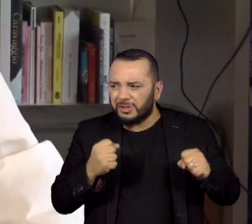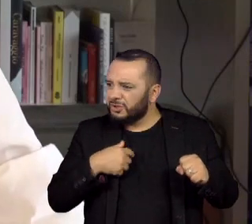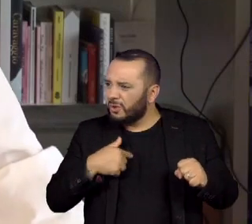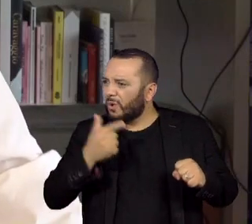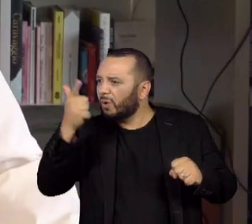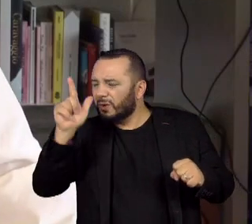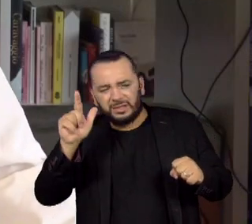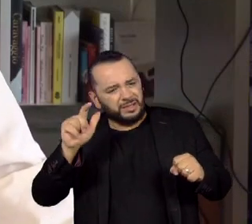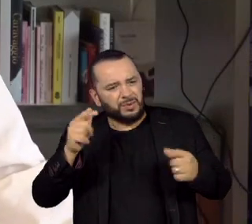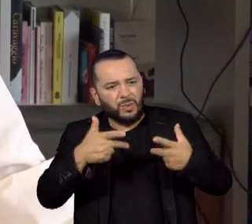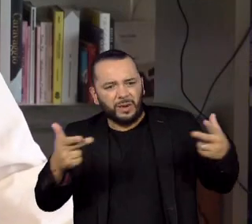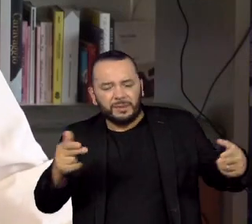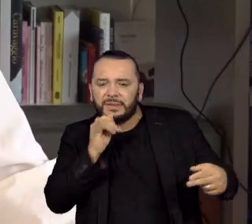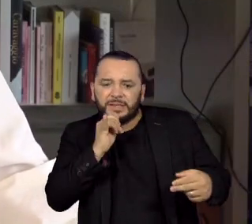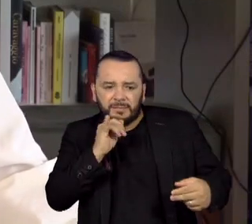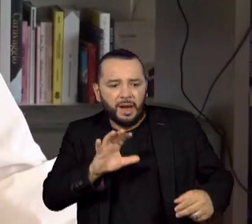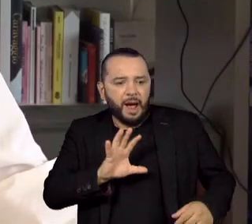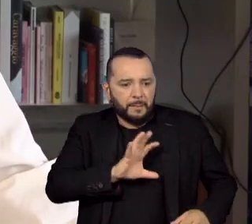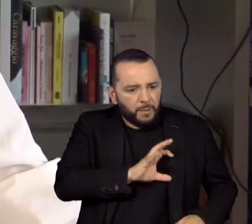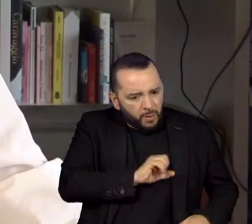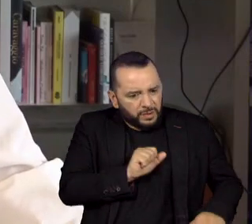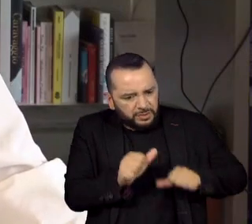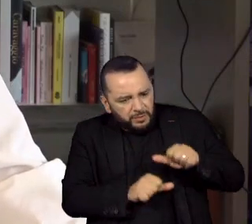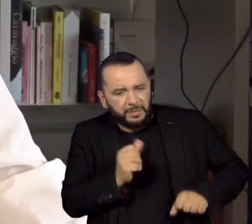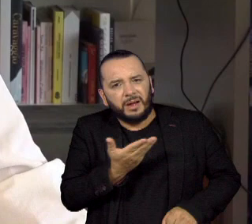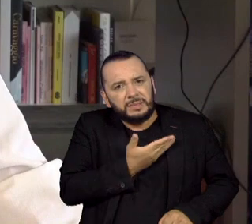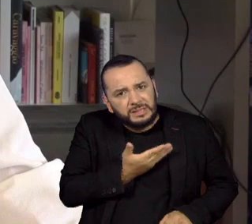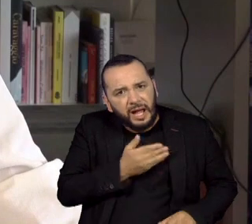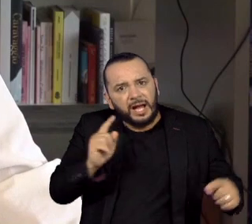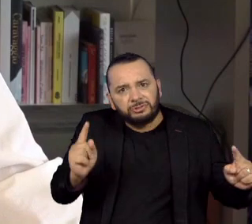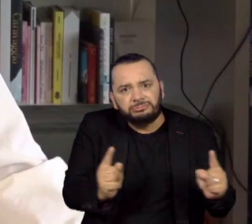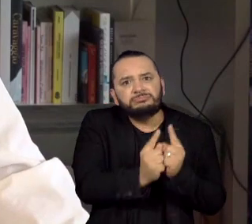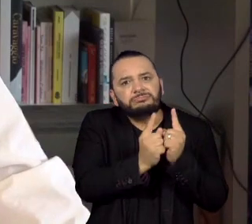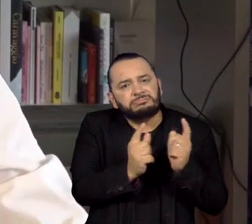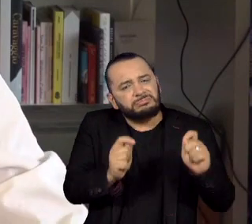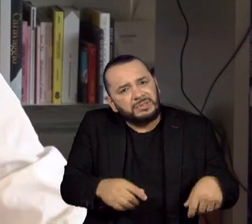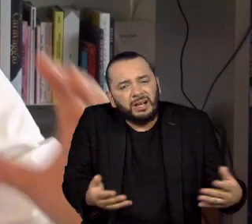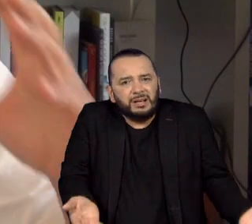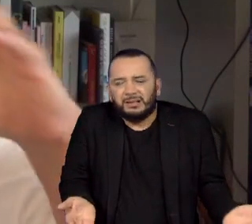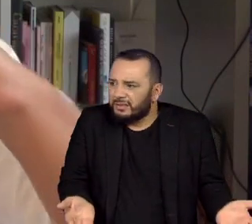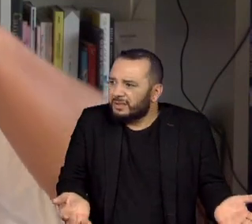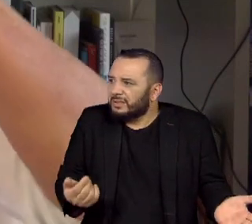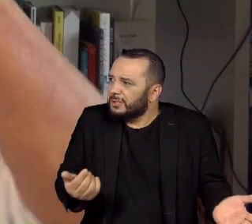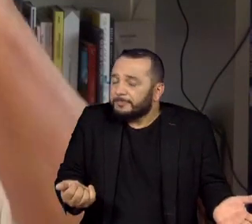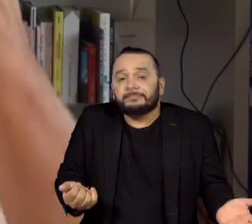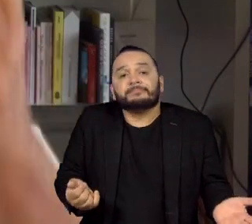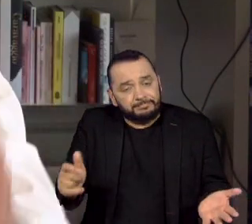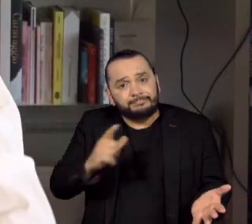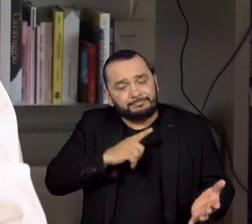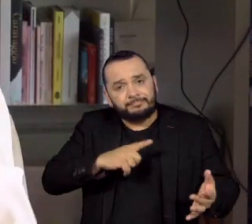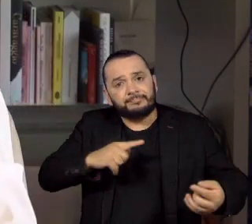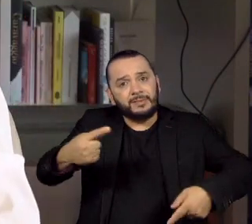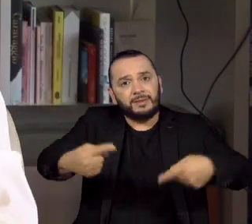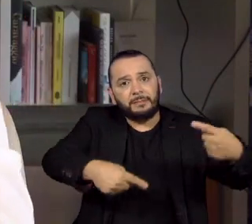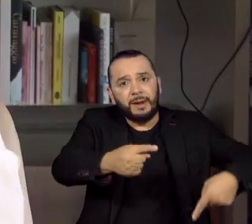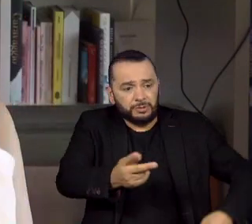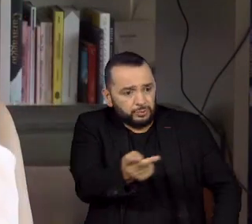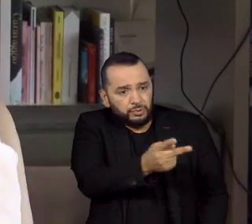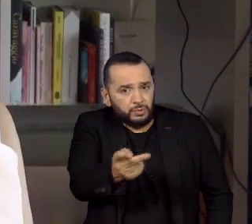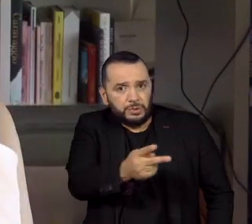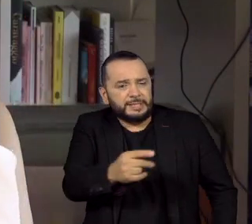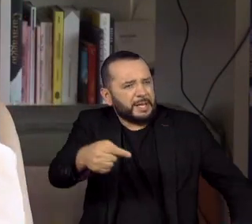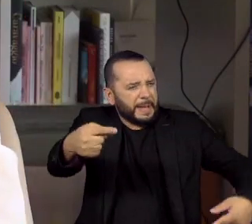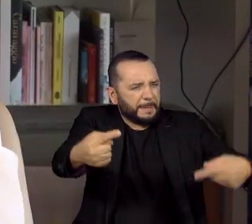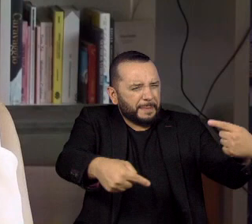vaga amizade, né? Então, assim, isso, e esse debate dos dois termina sendo um